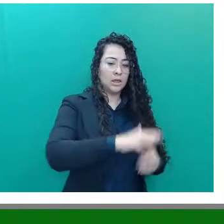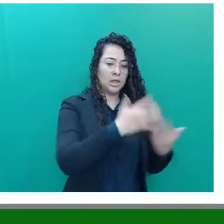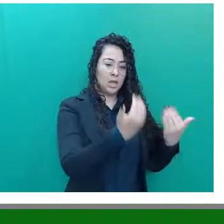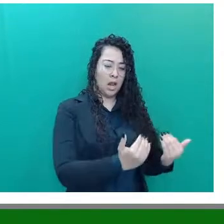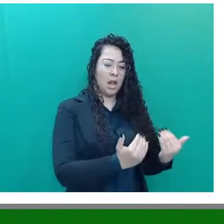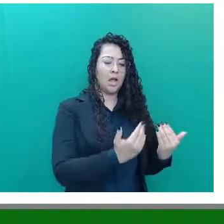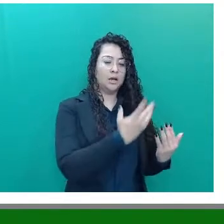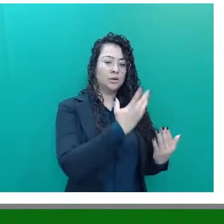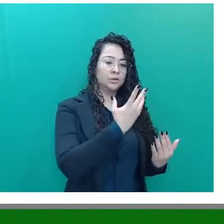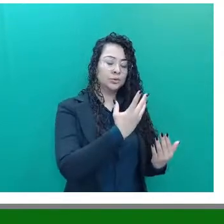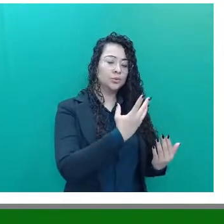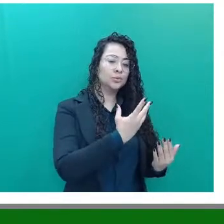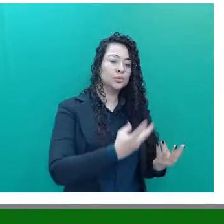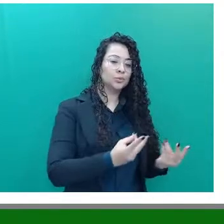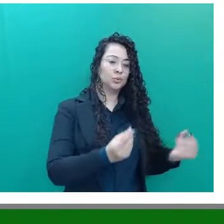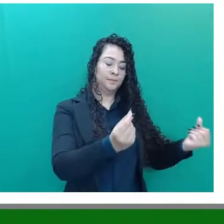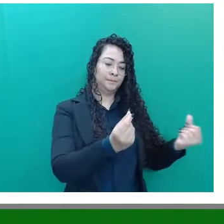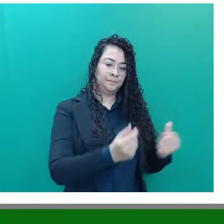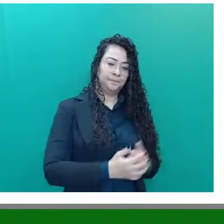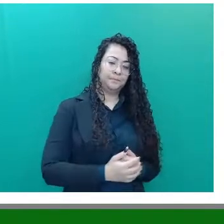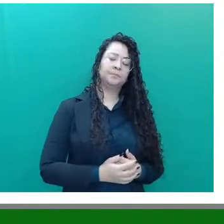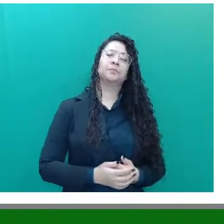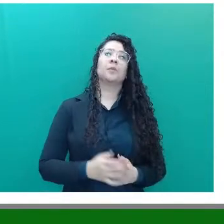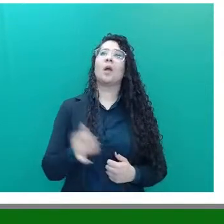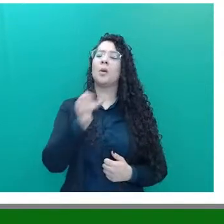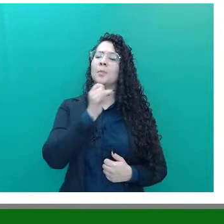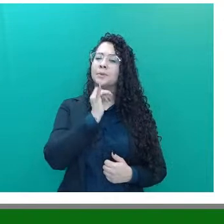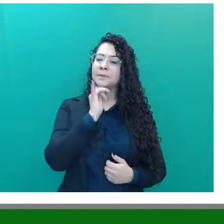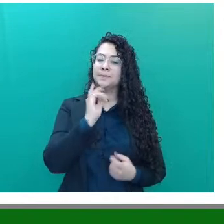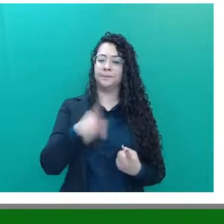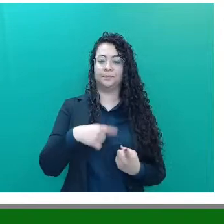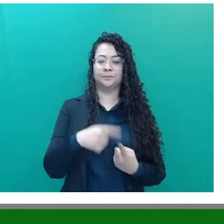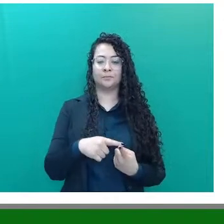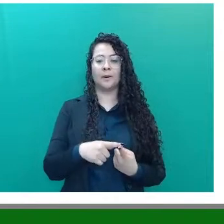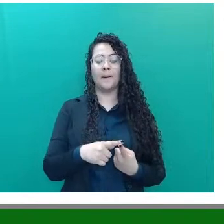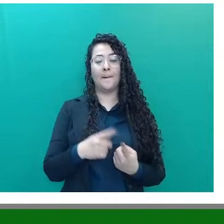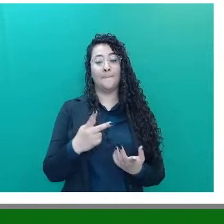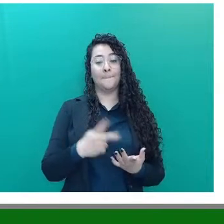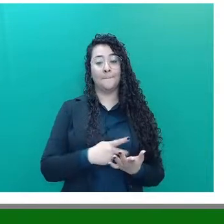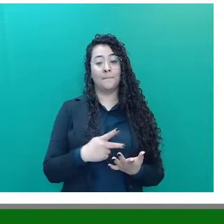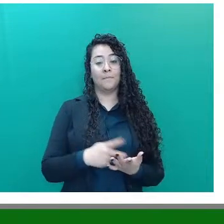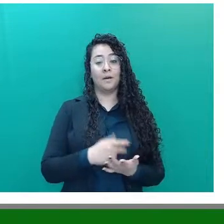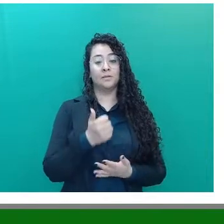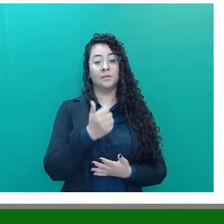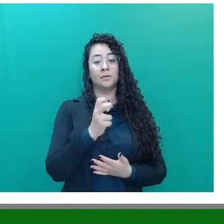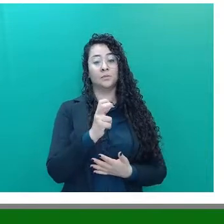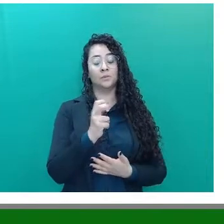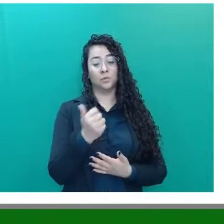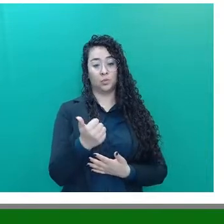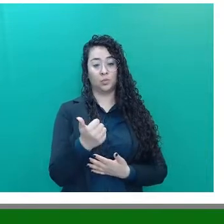Por exemplo, tá? Na página 151 da tese,